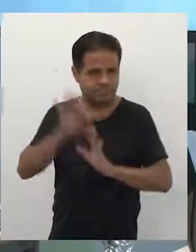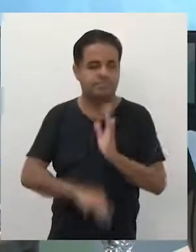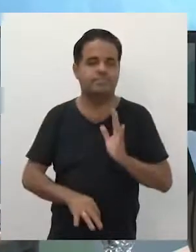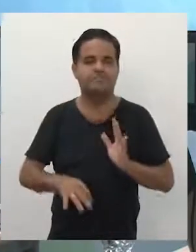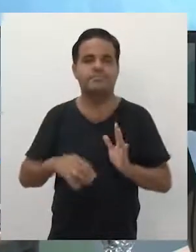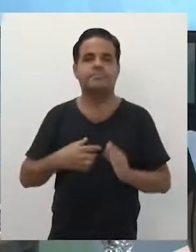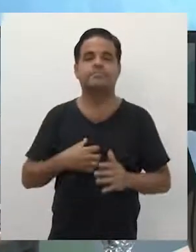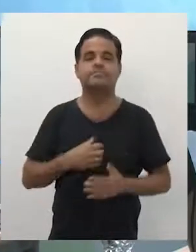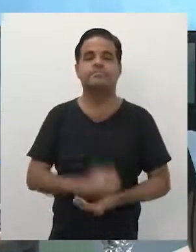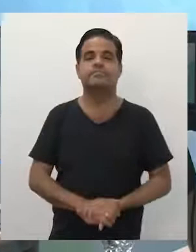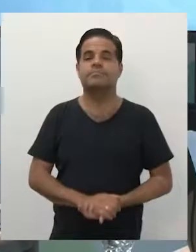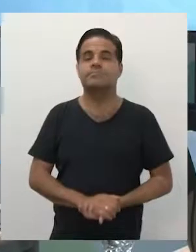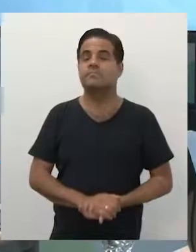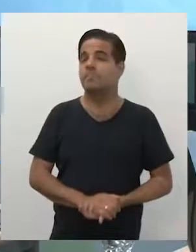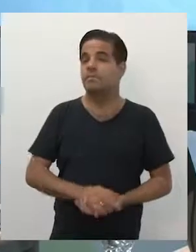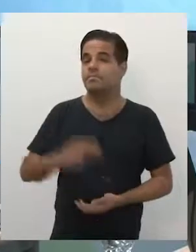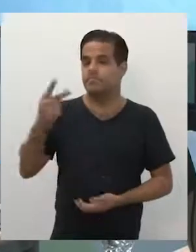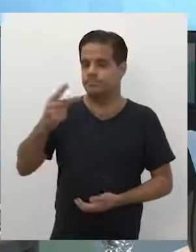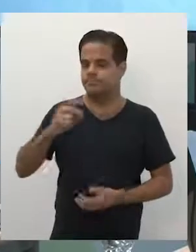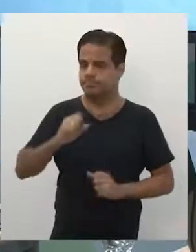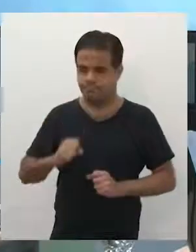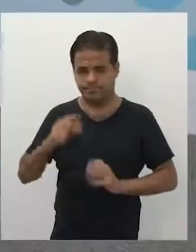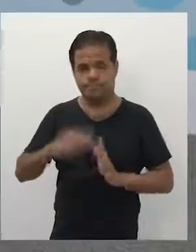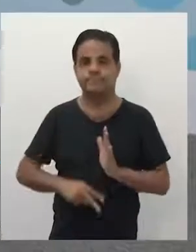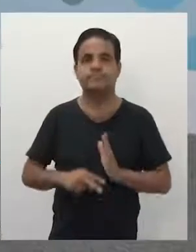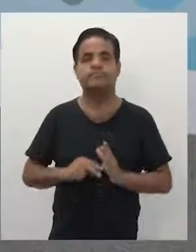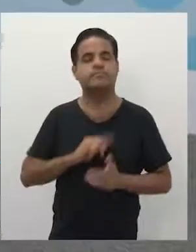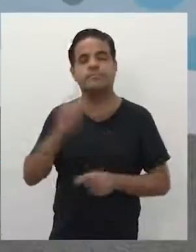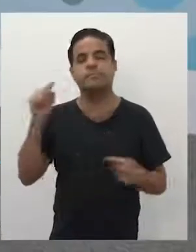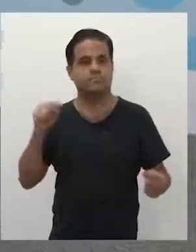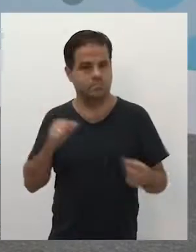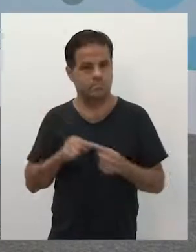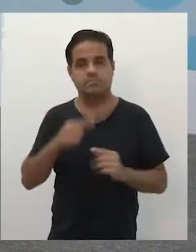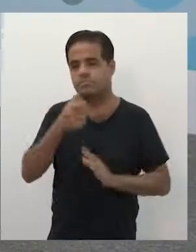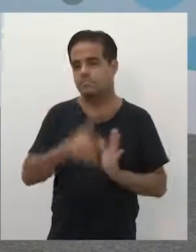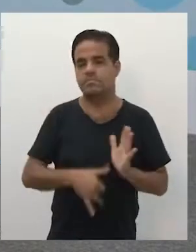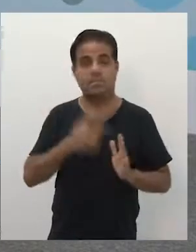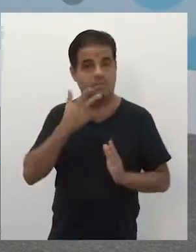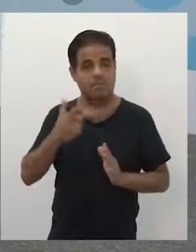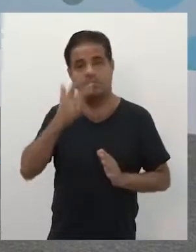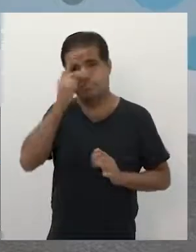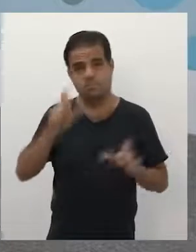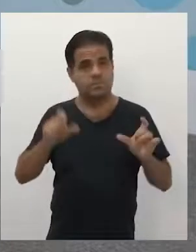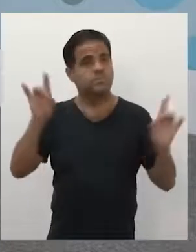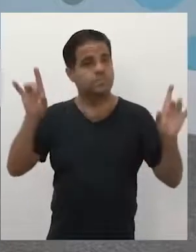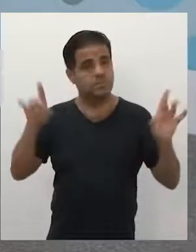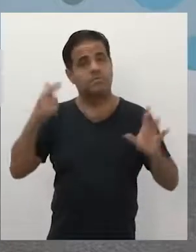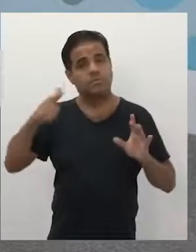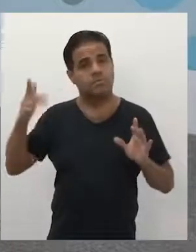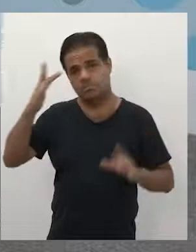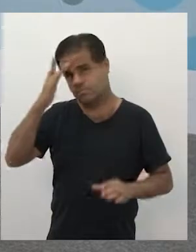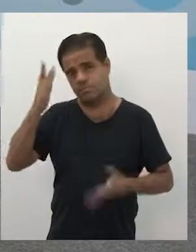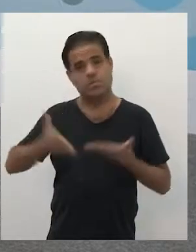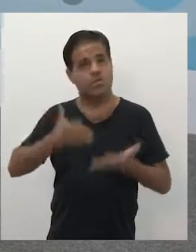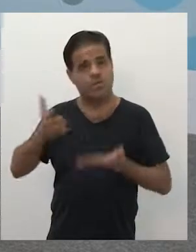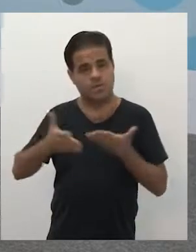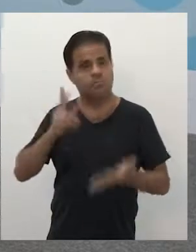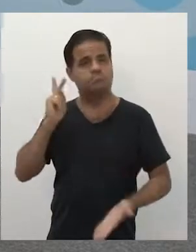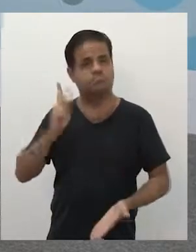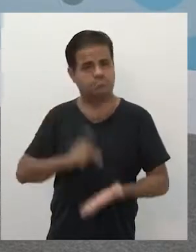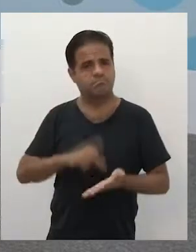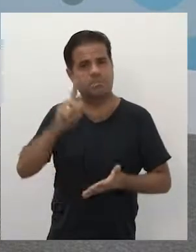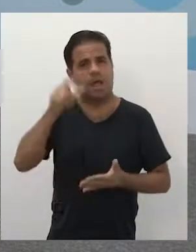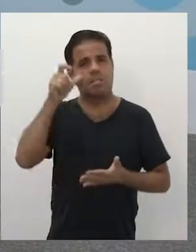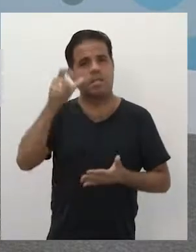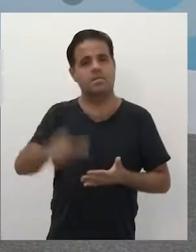texto? Já a segunda, pode ler, Dani? Qual a finalidade de citar a fala de especialistas e ou das pessoas envolvidas no fato?